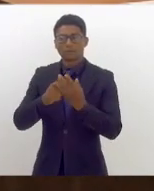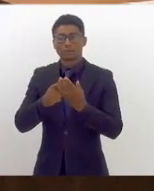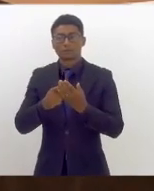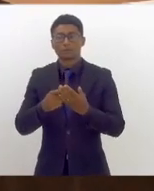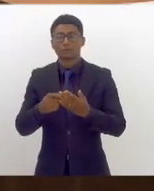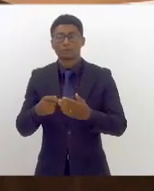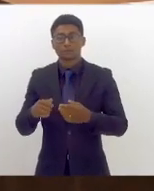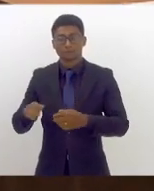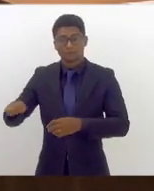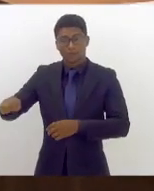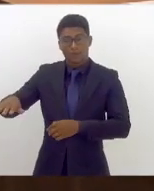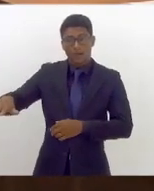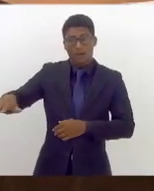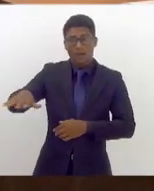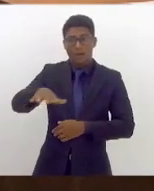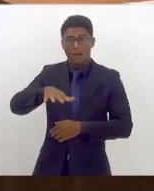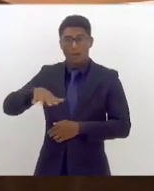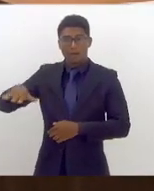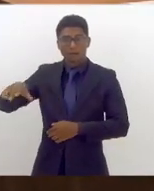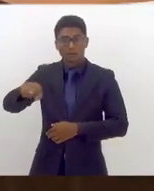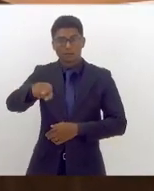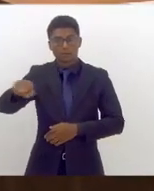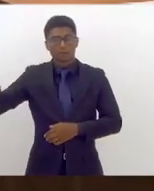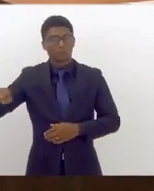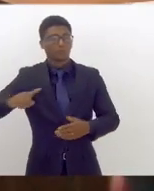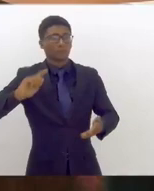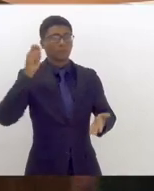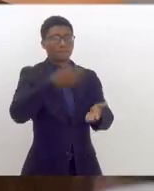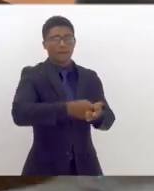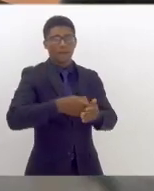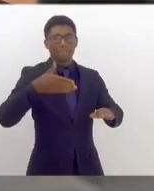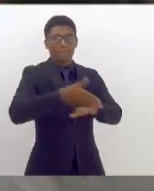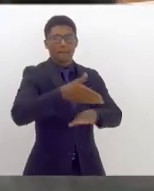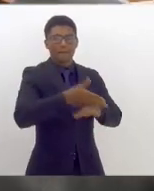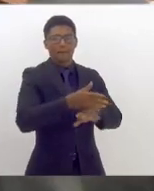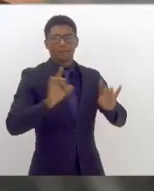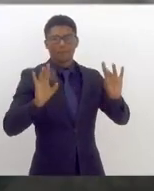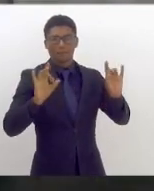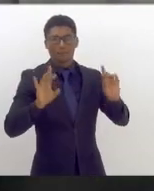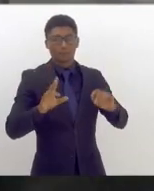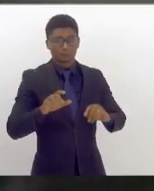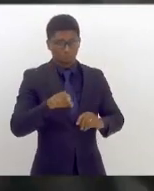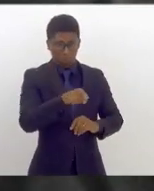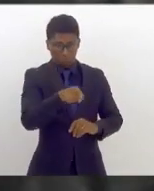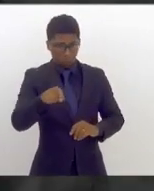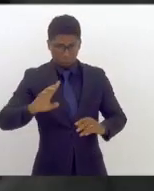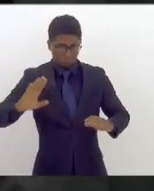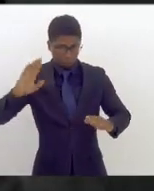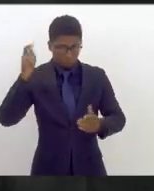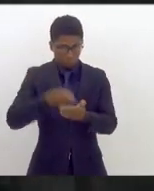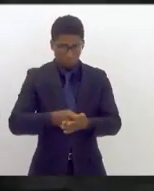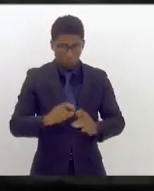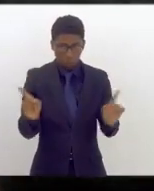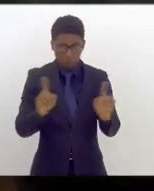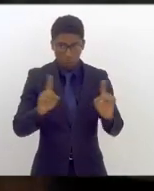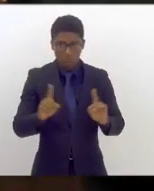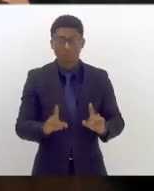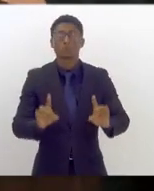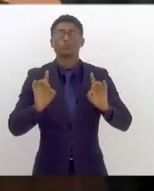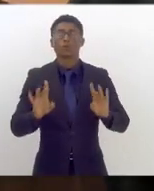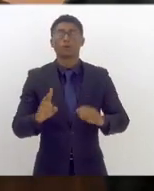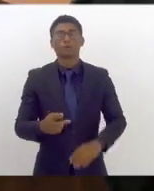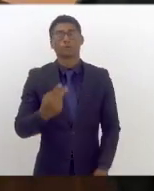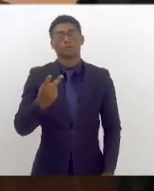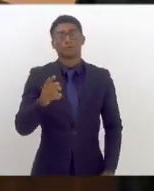que produzem que pagam participação especial os que não pagam pagam só